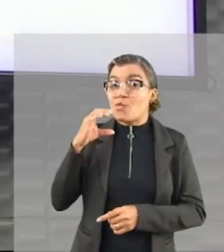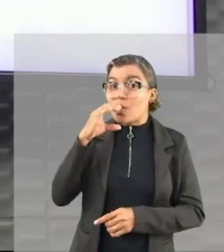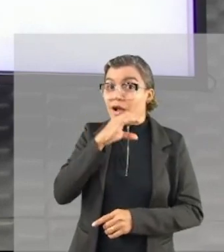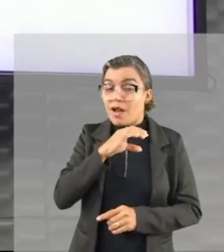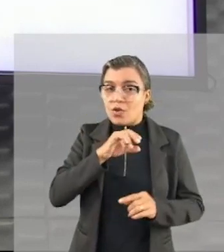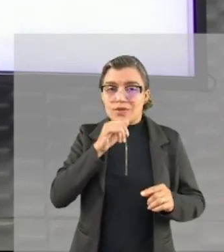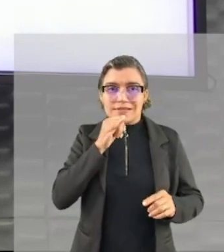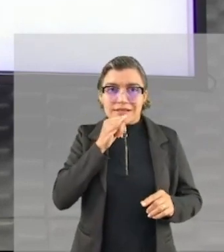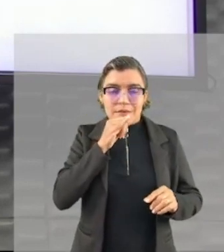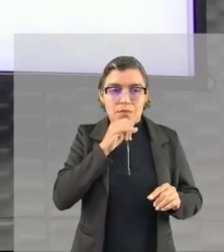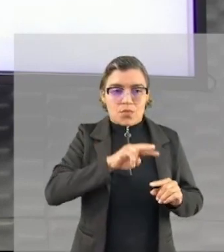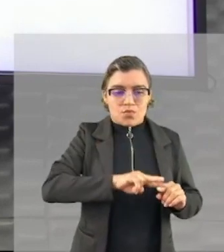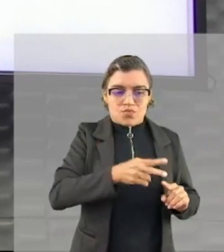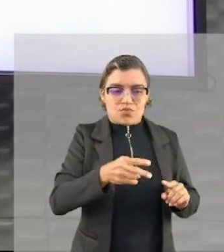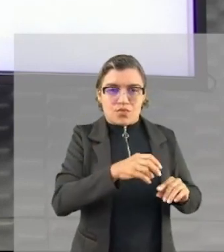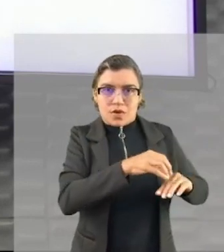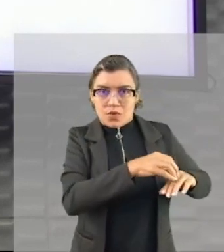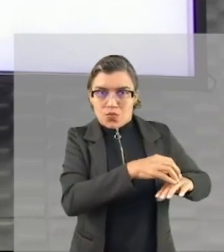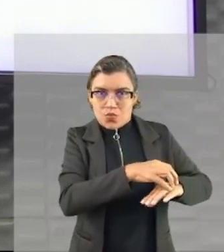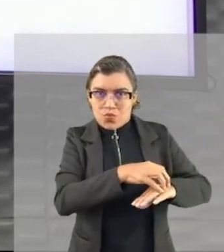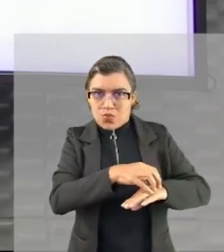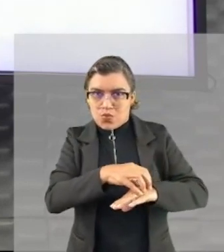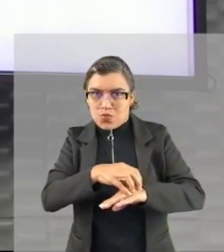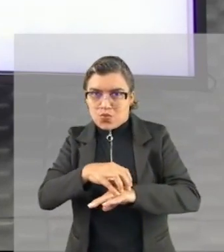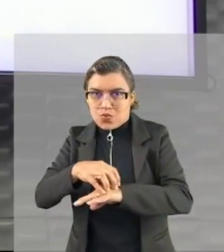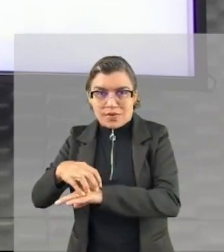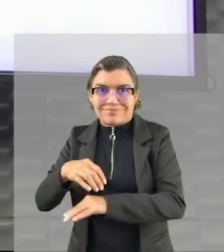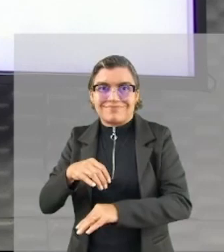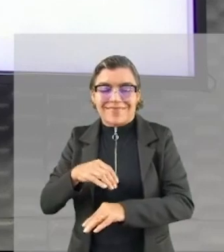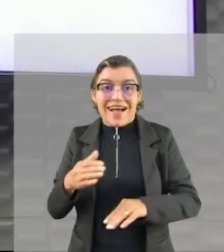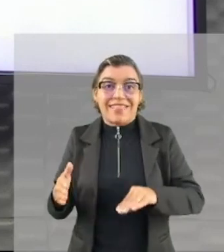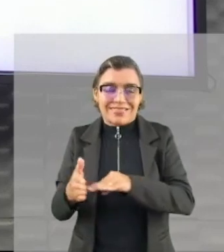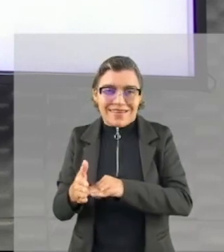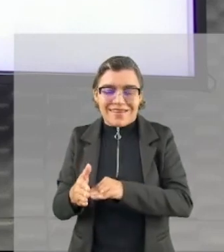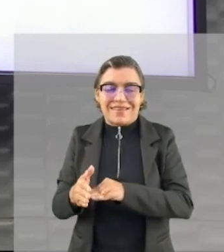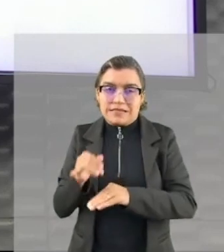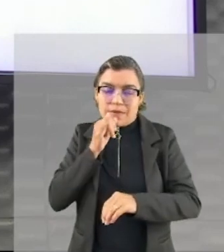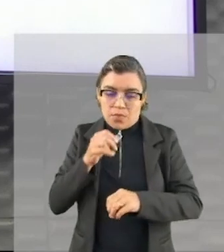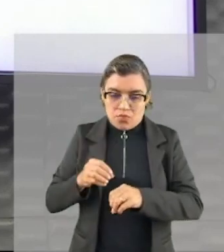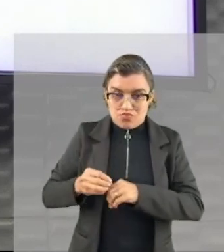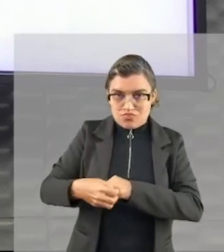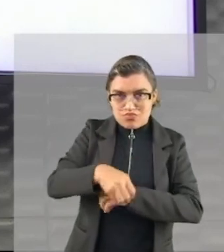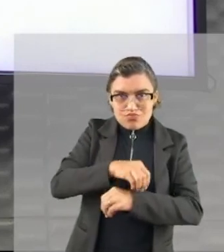de molécula para molécula até chegar na outra.